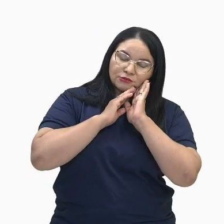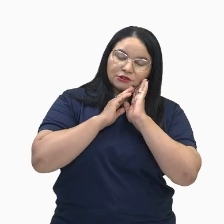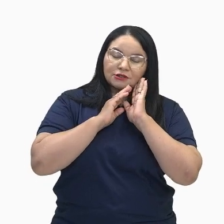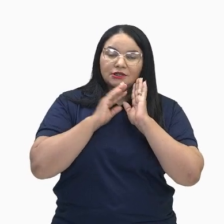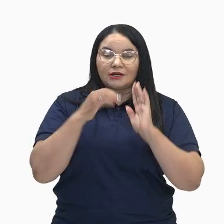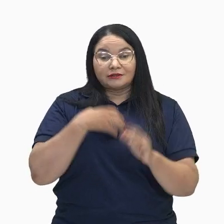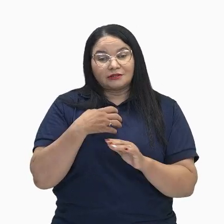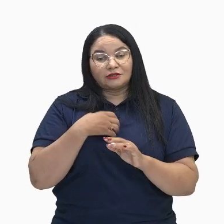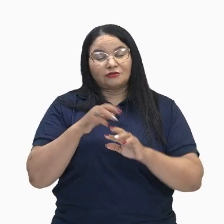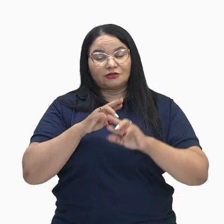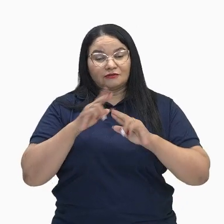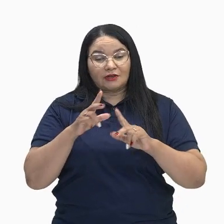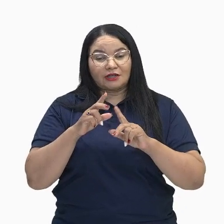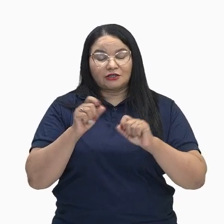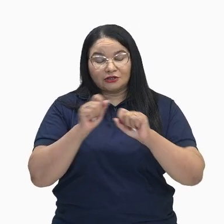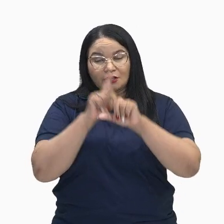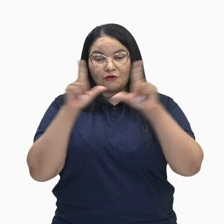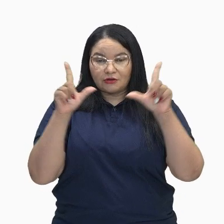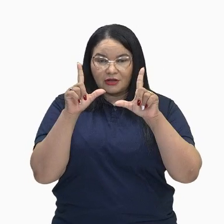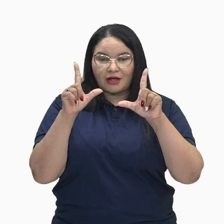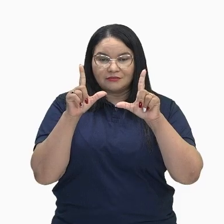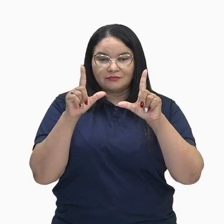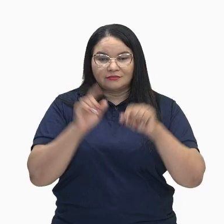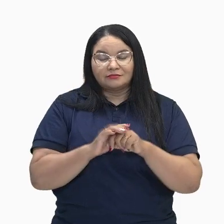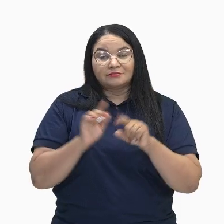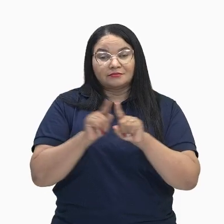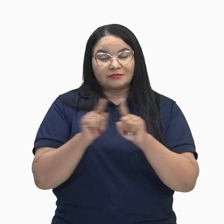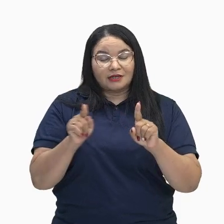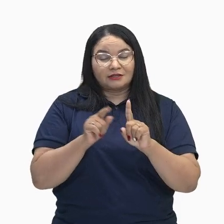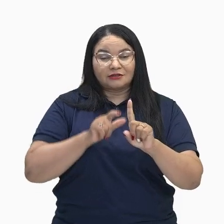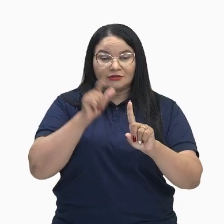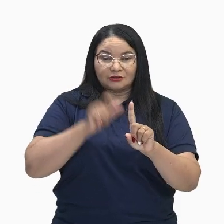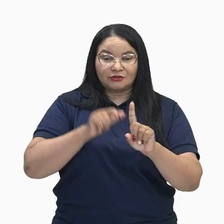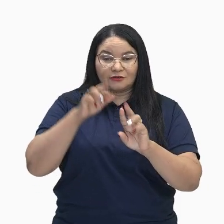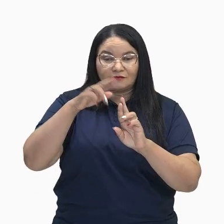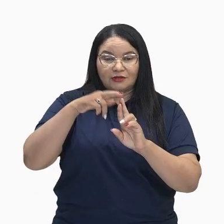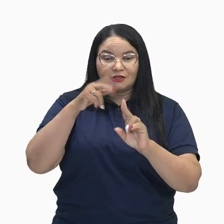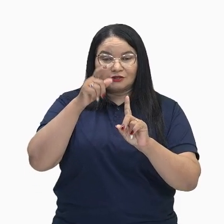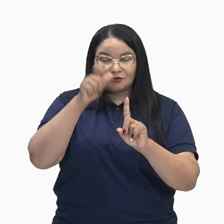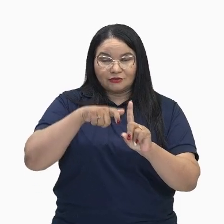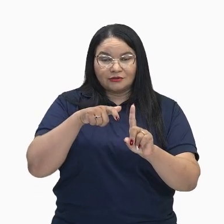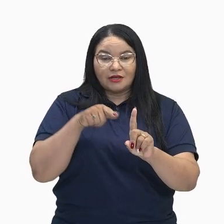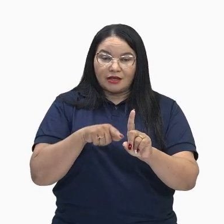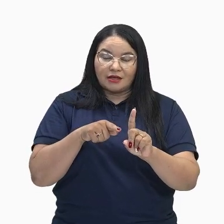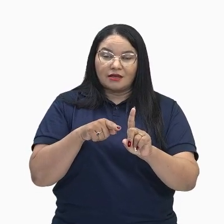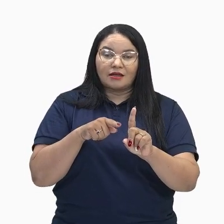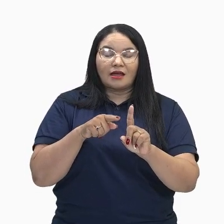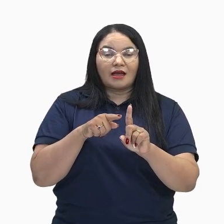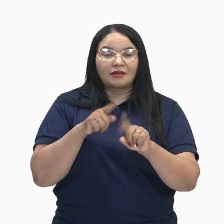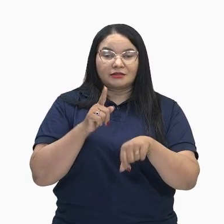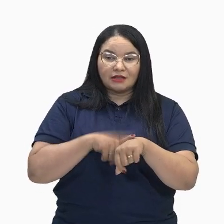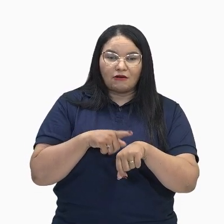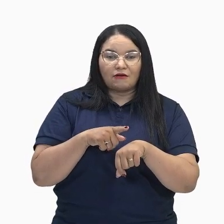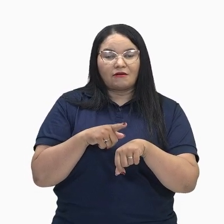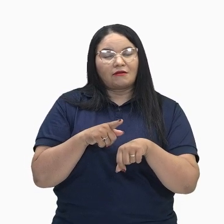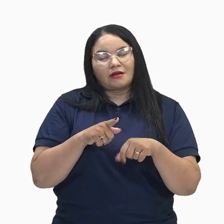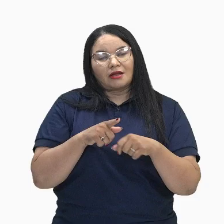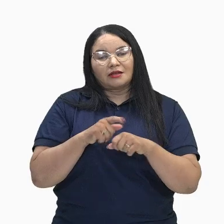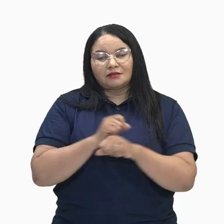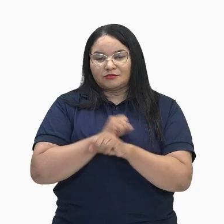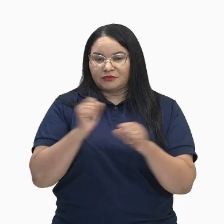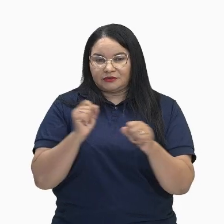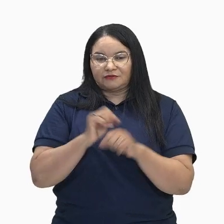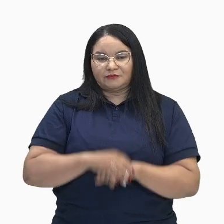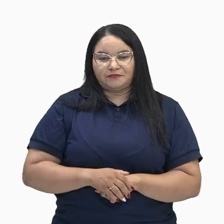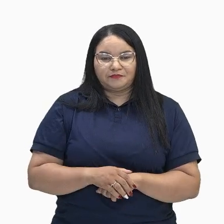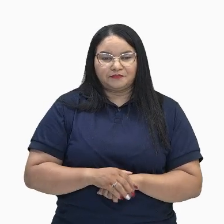outro, mas, como se referem à mesma pessoa, então é algo impossível de acontecer. O amor é ferida